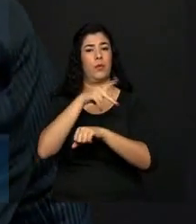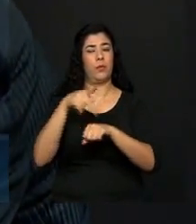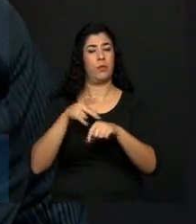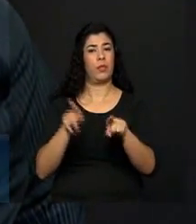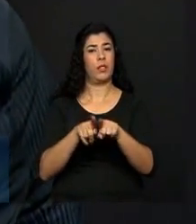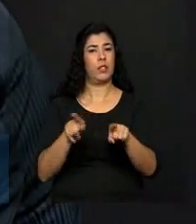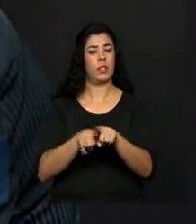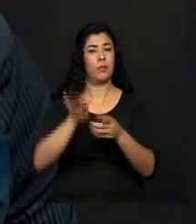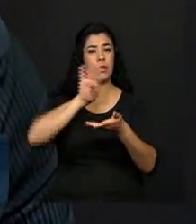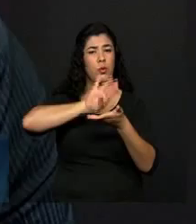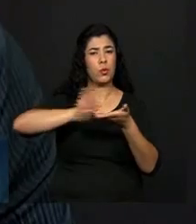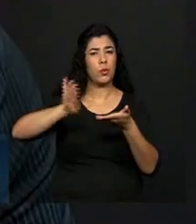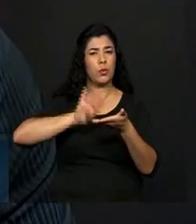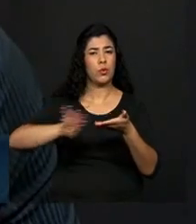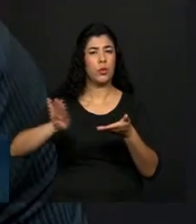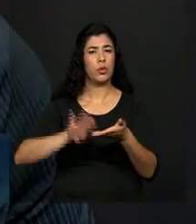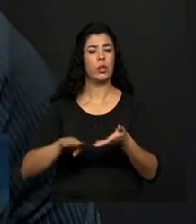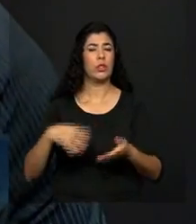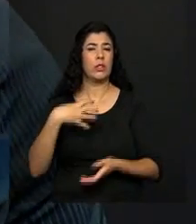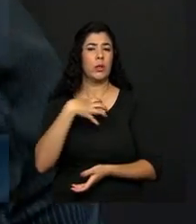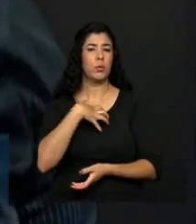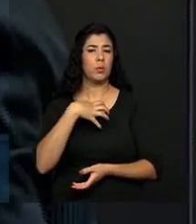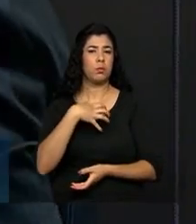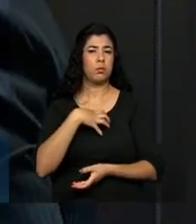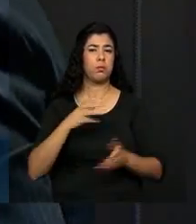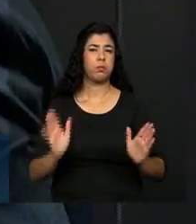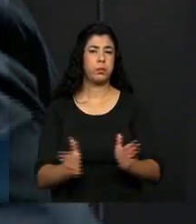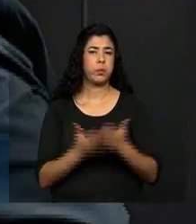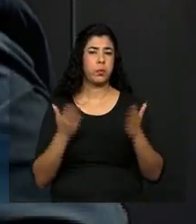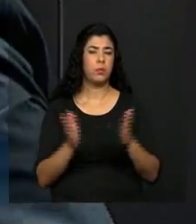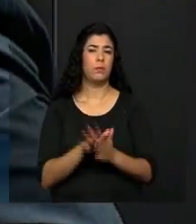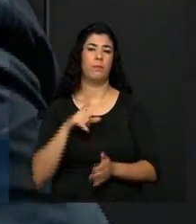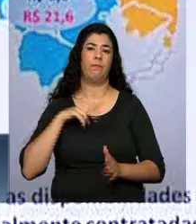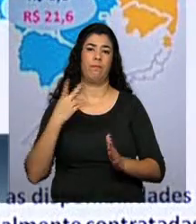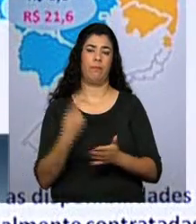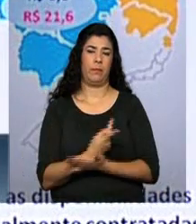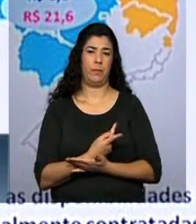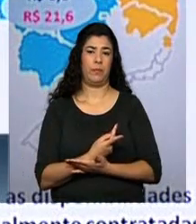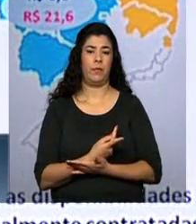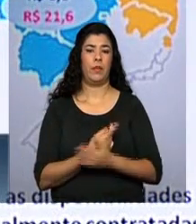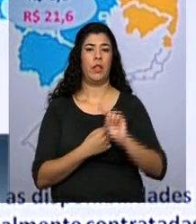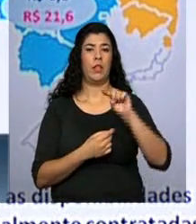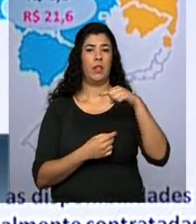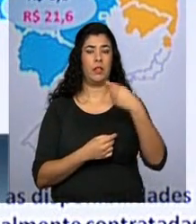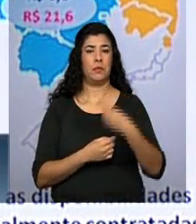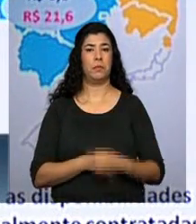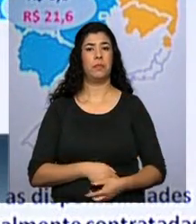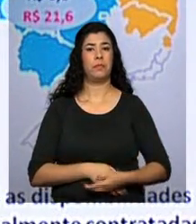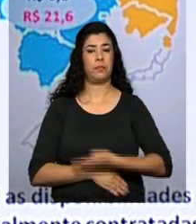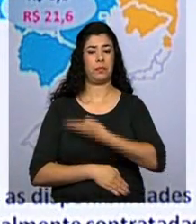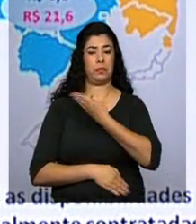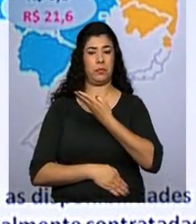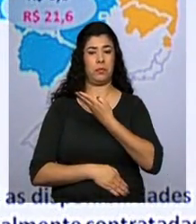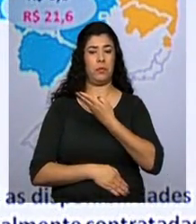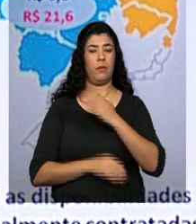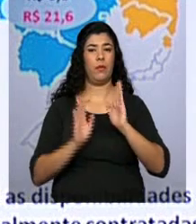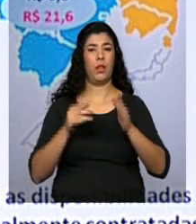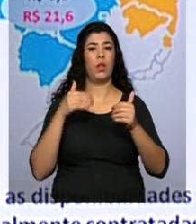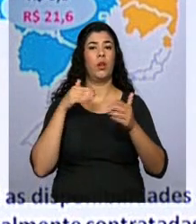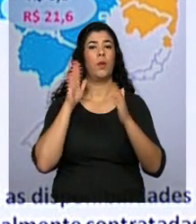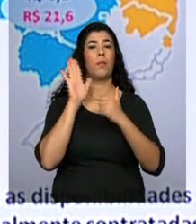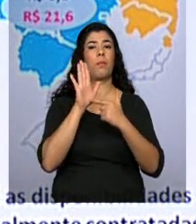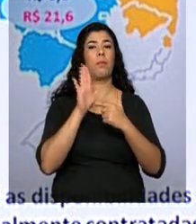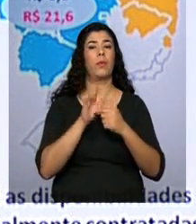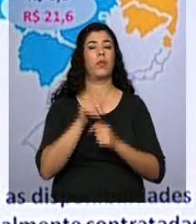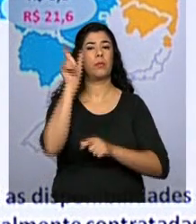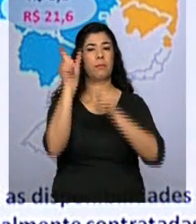iluminação da extrema pobreza próxima tela aqui nosos últimos 4 anos aquilo que eu falei